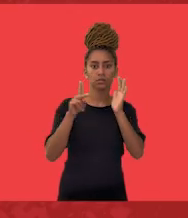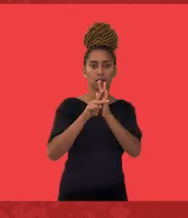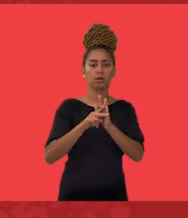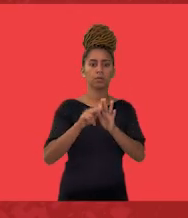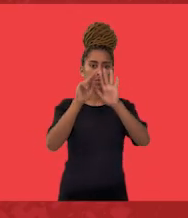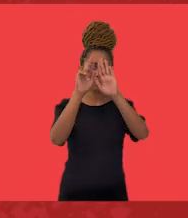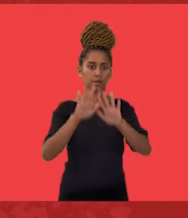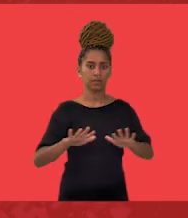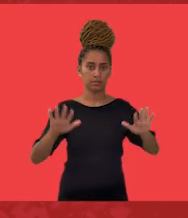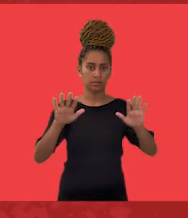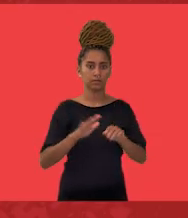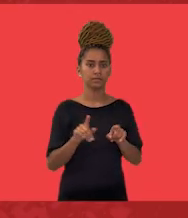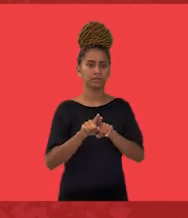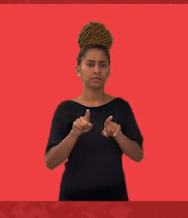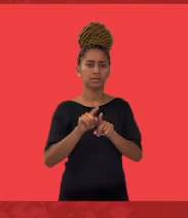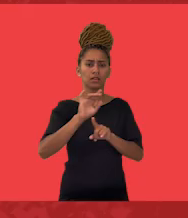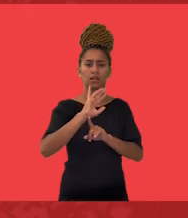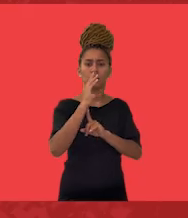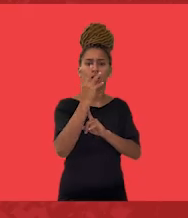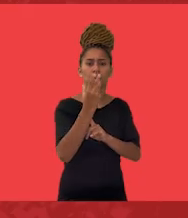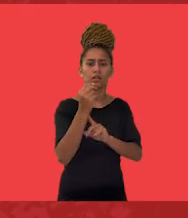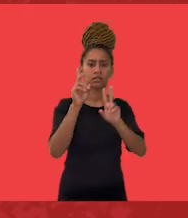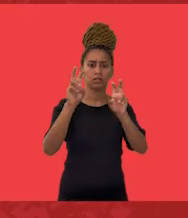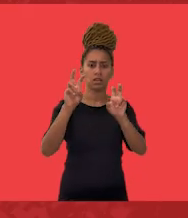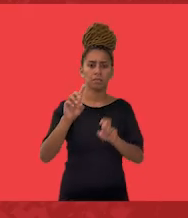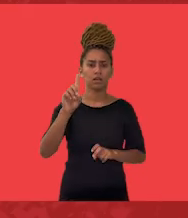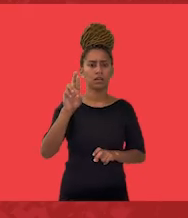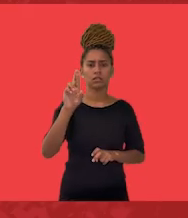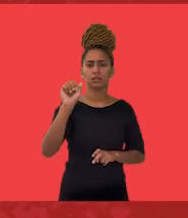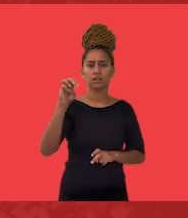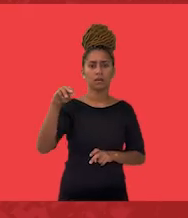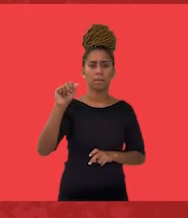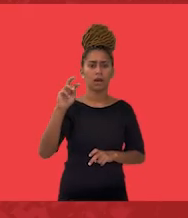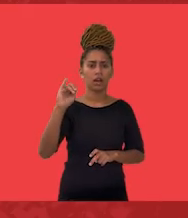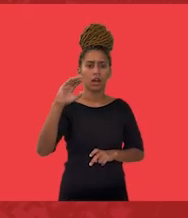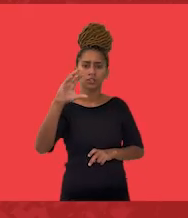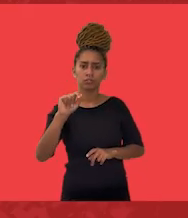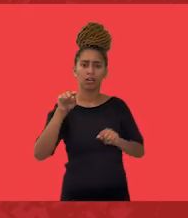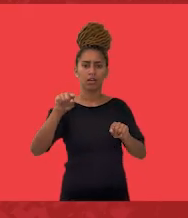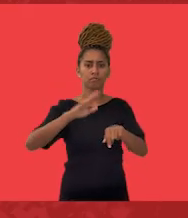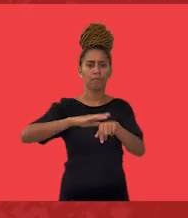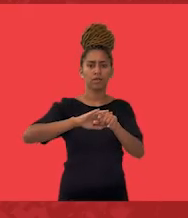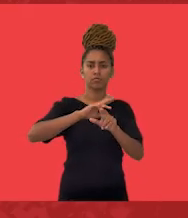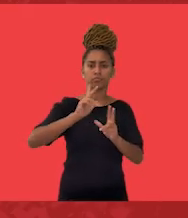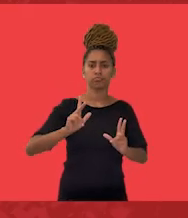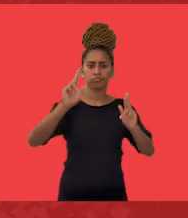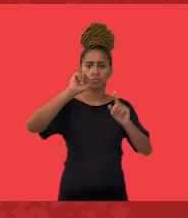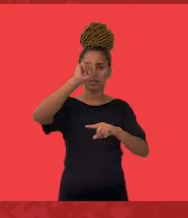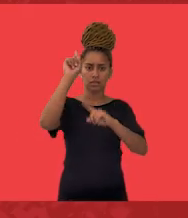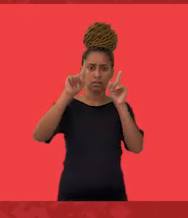século a proposta inicial, mantendo-se firmes em estrutura e